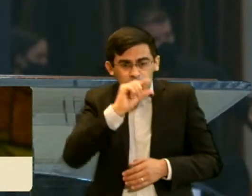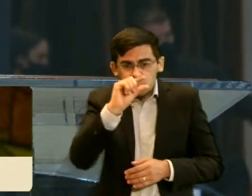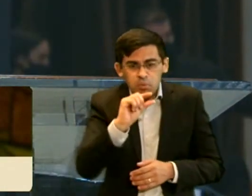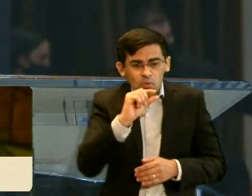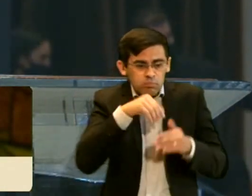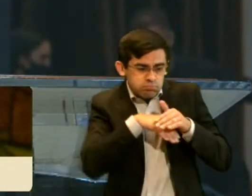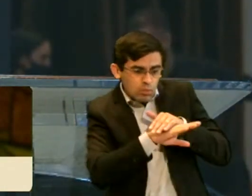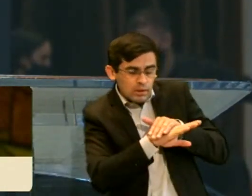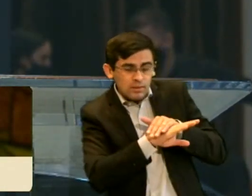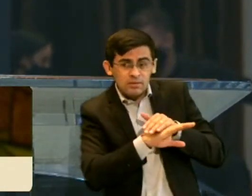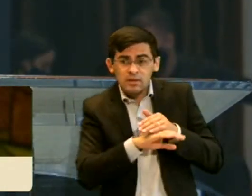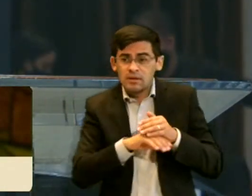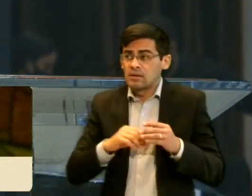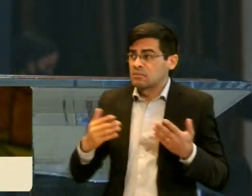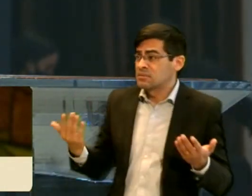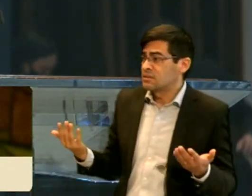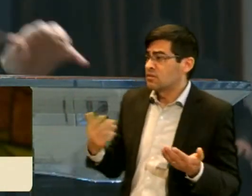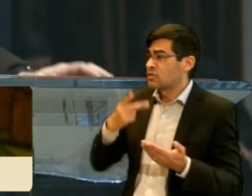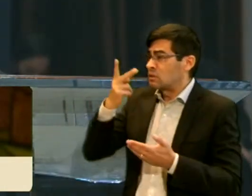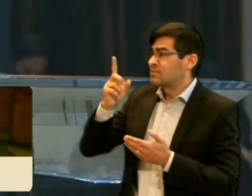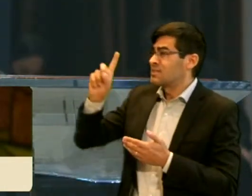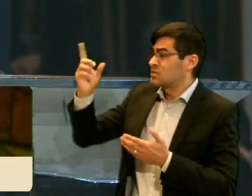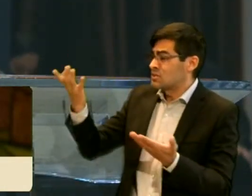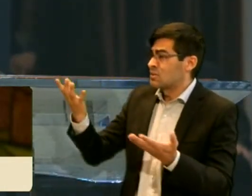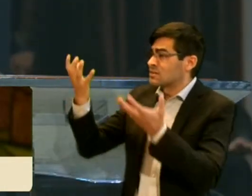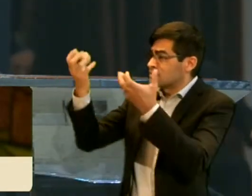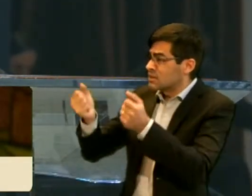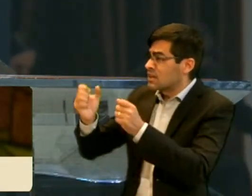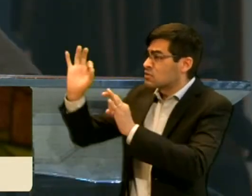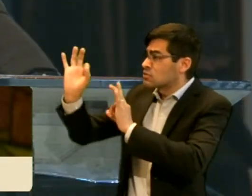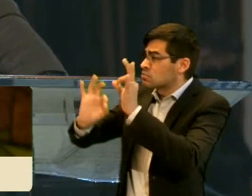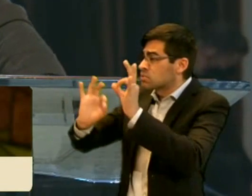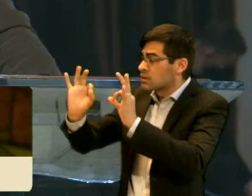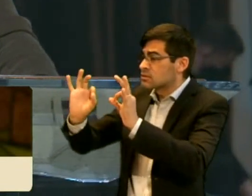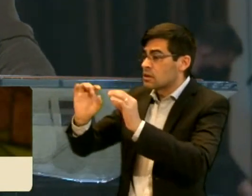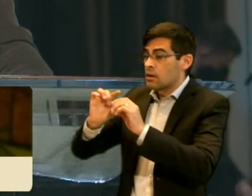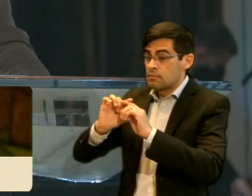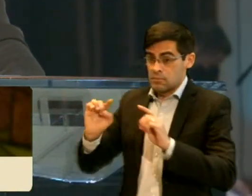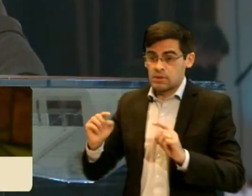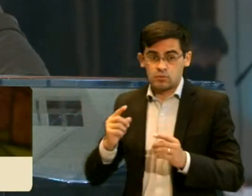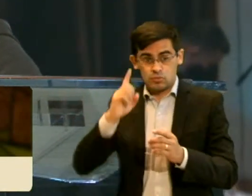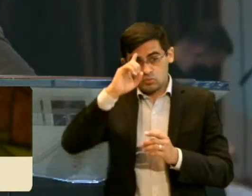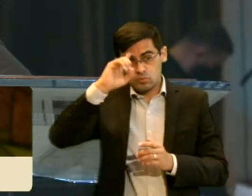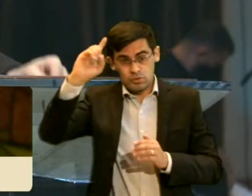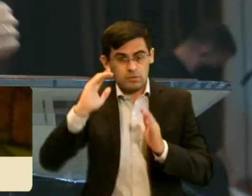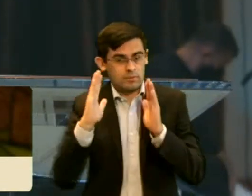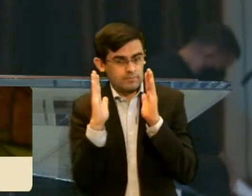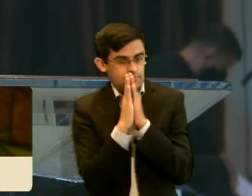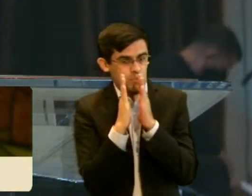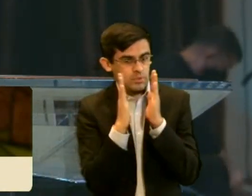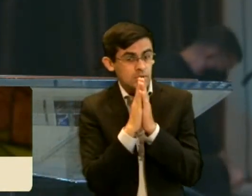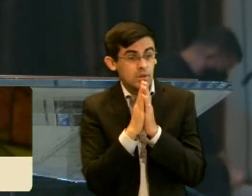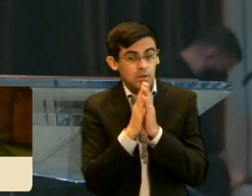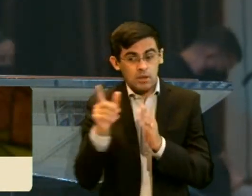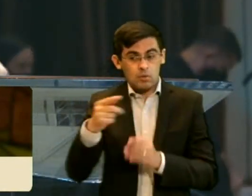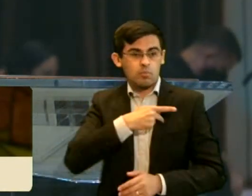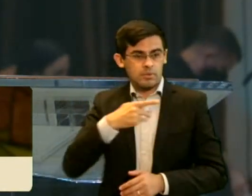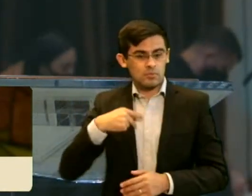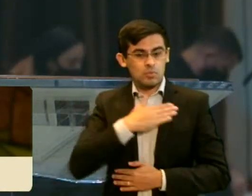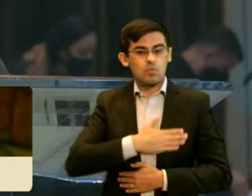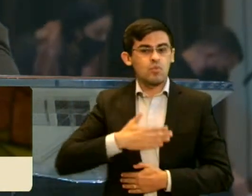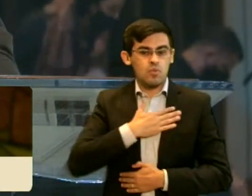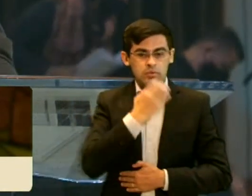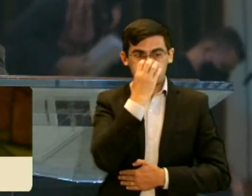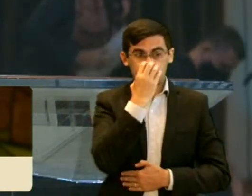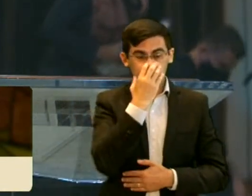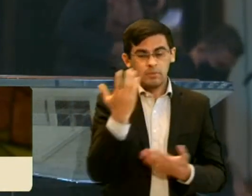como. Eu falei, Deus, eu vim aqui, me entreguei para os teus planos. E aí ele falou que um dia ele estava orando, e ele gosta muito de cachorro. E